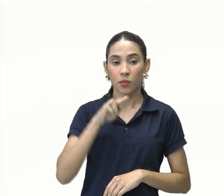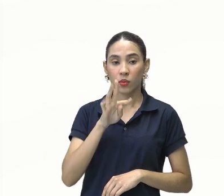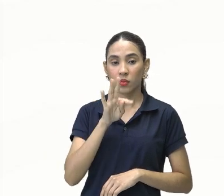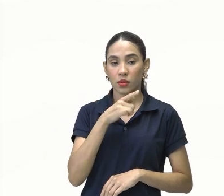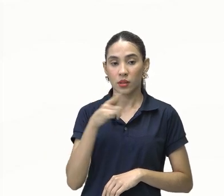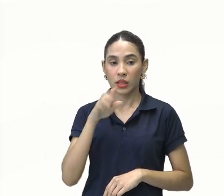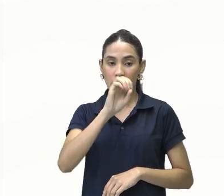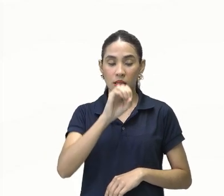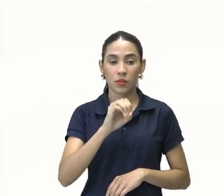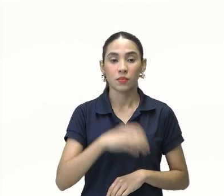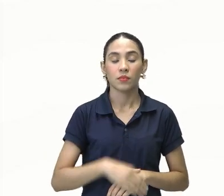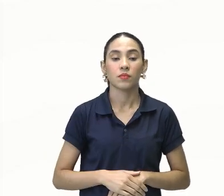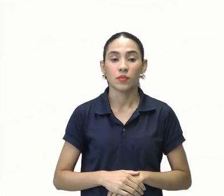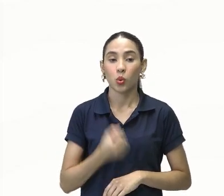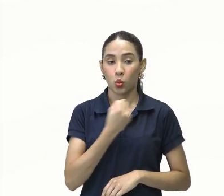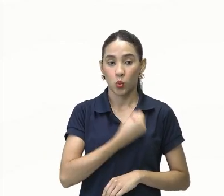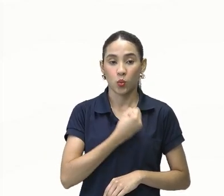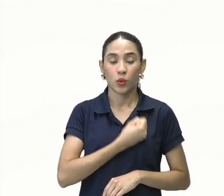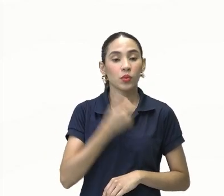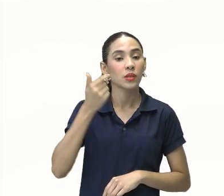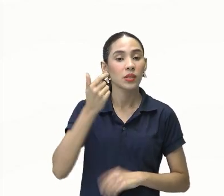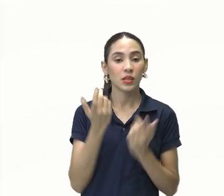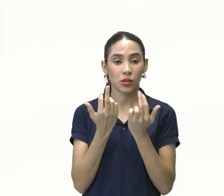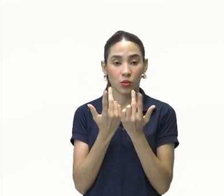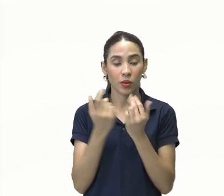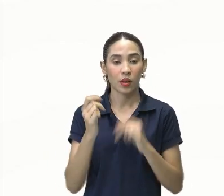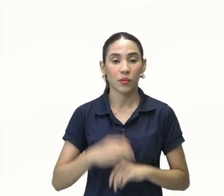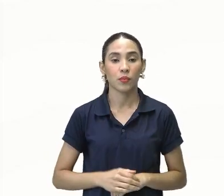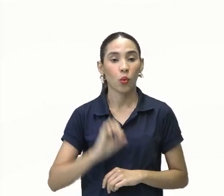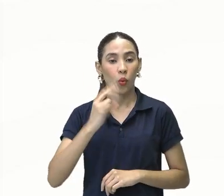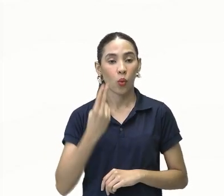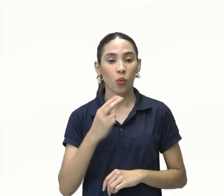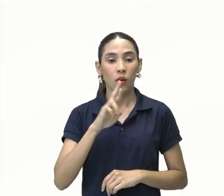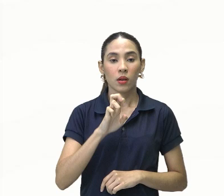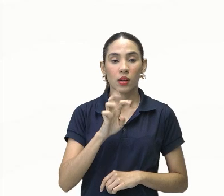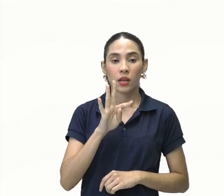com elementos repetidos ou permutação com repetição.